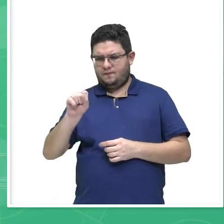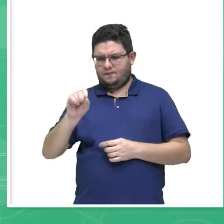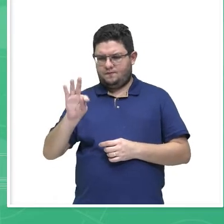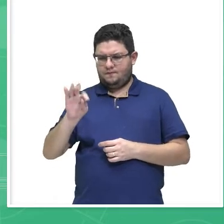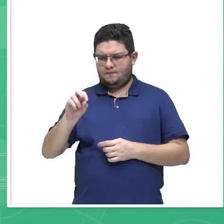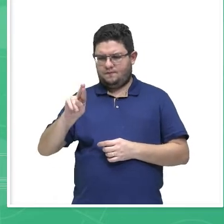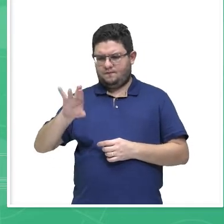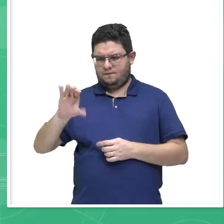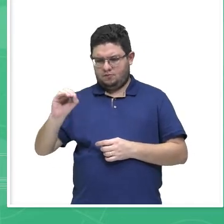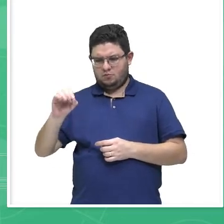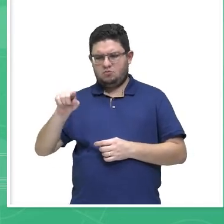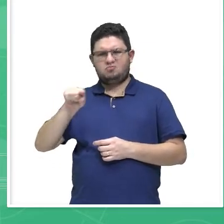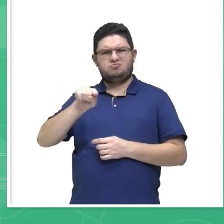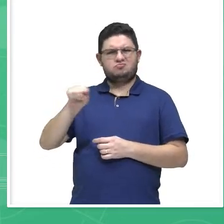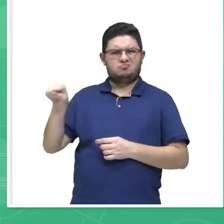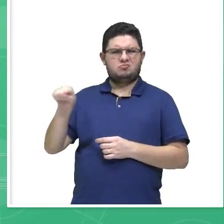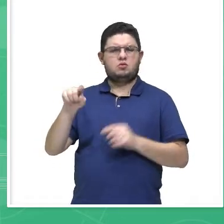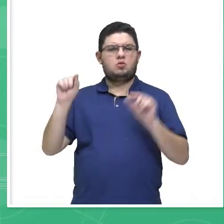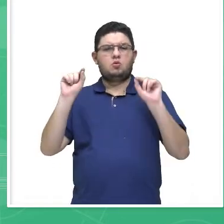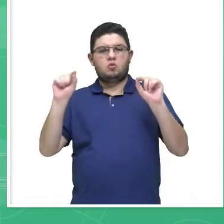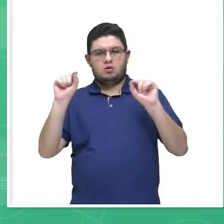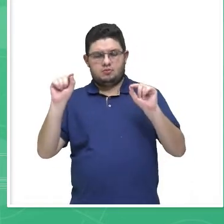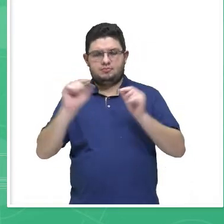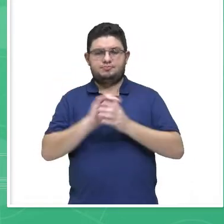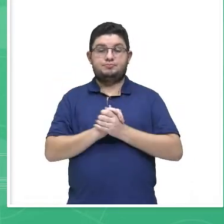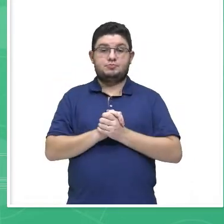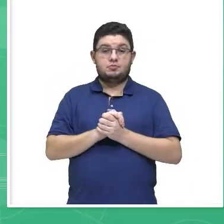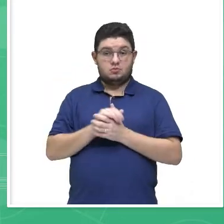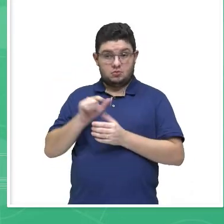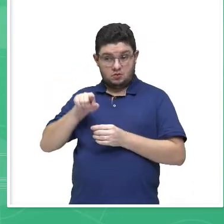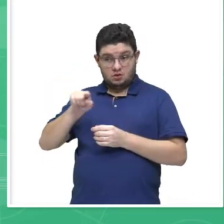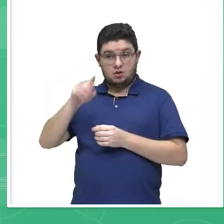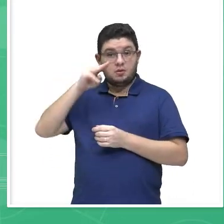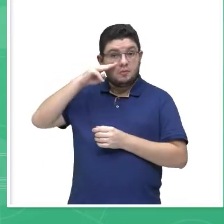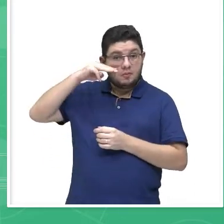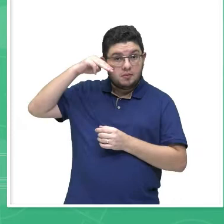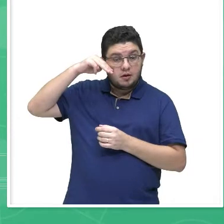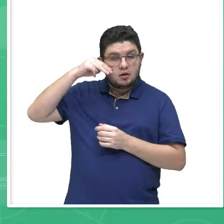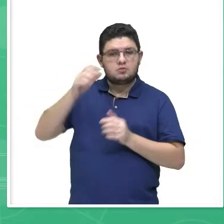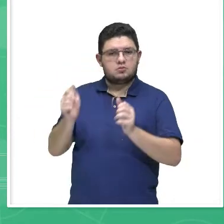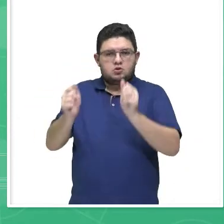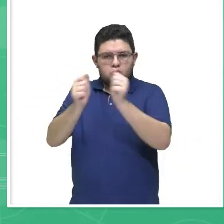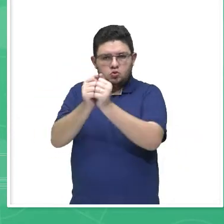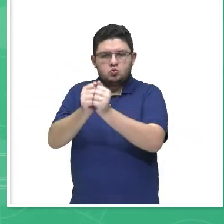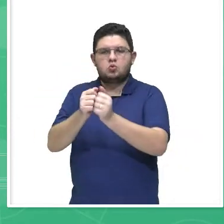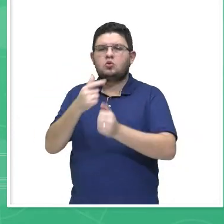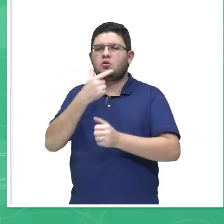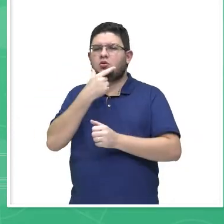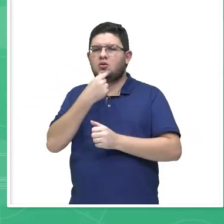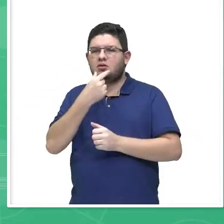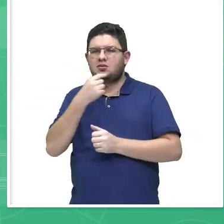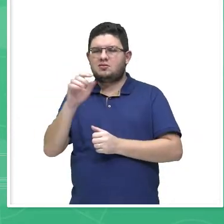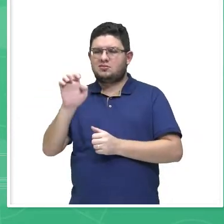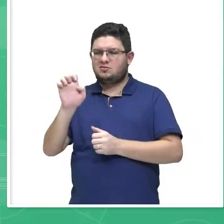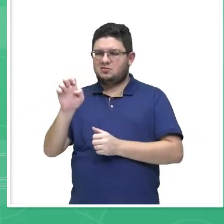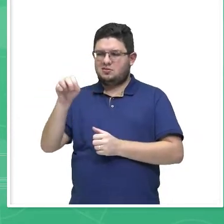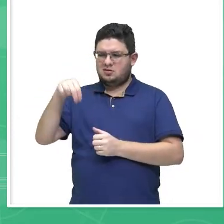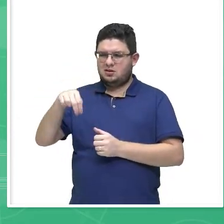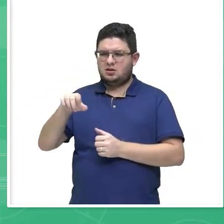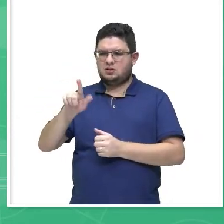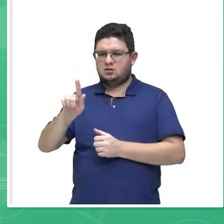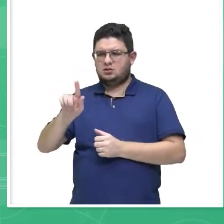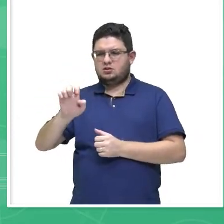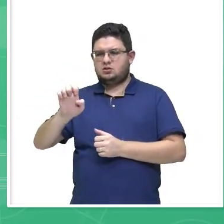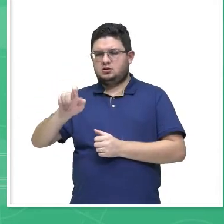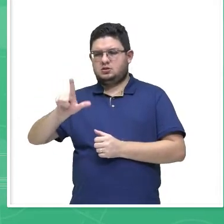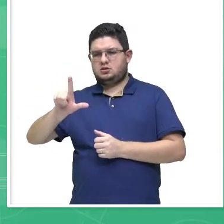materialista fundamentada por Marx e Friedrich Engels, o materialismo